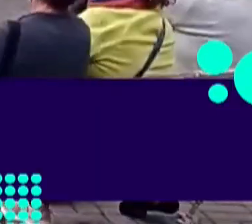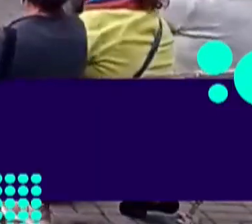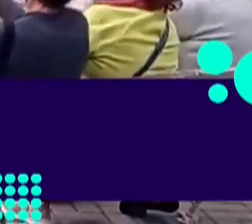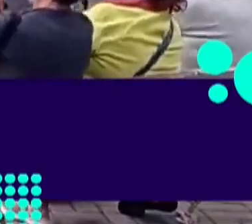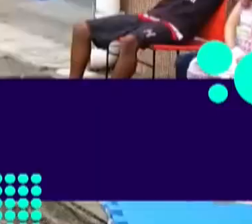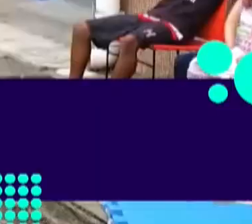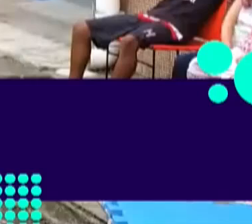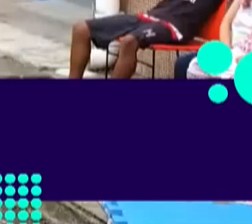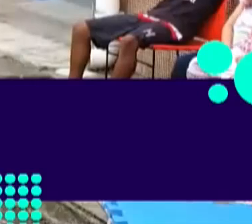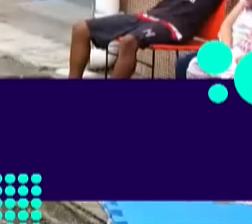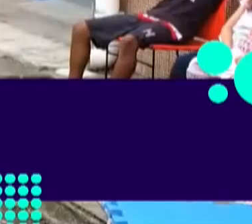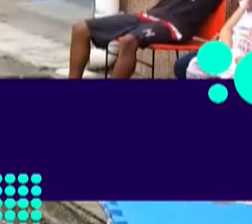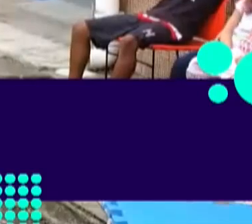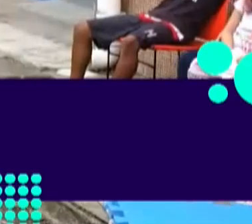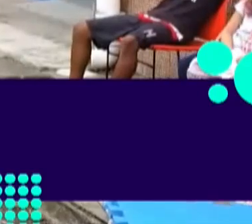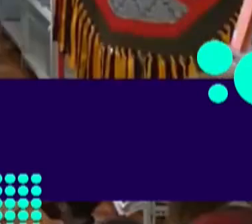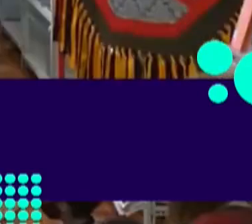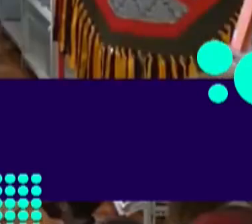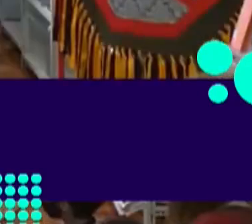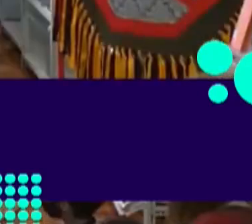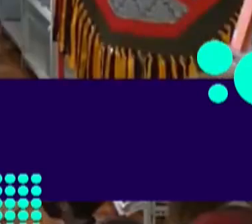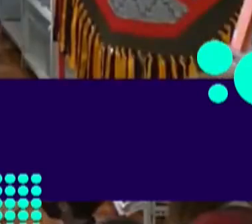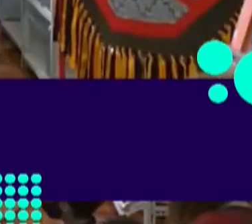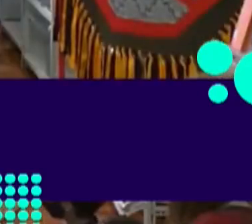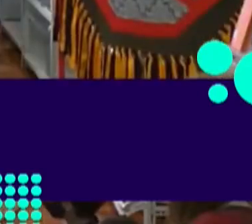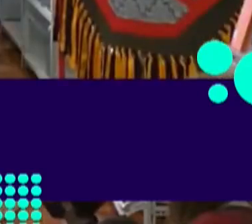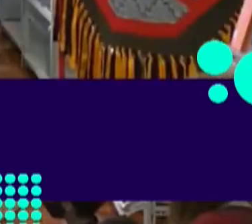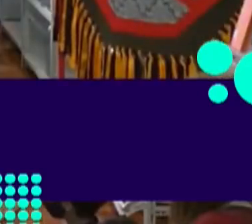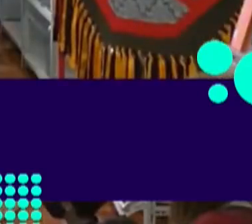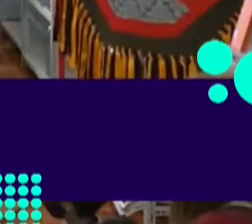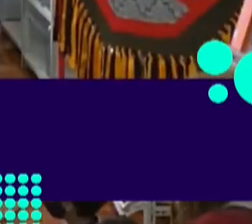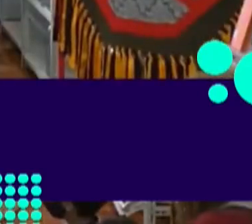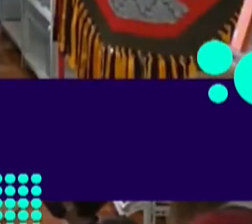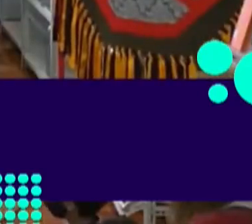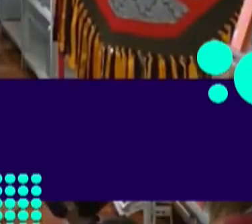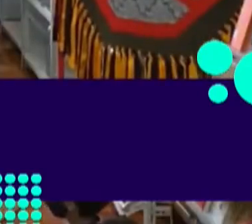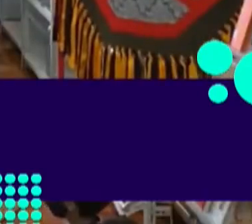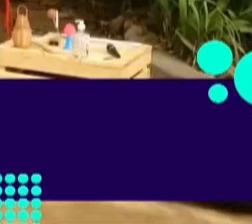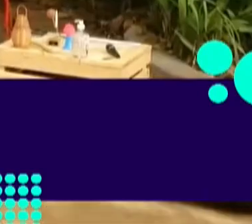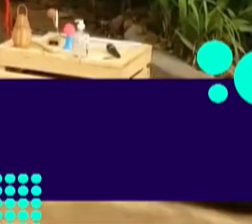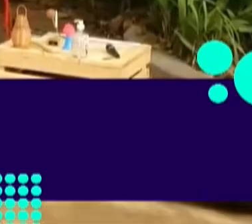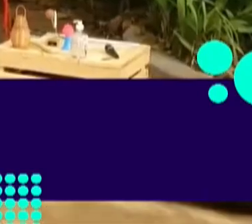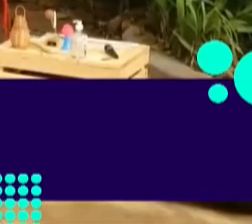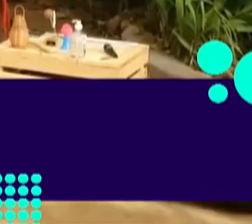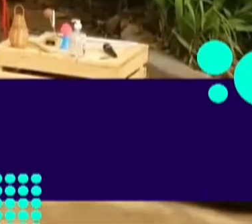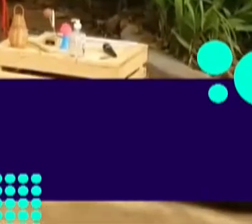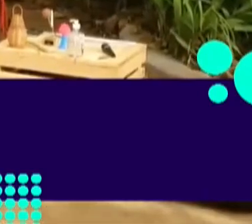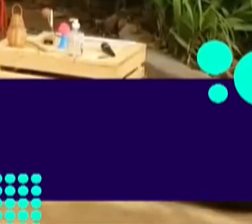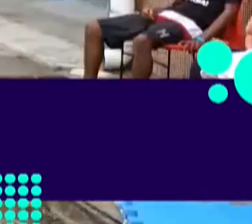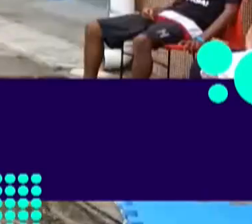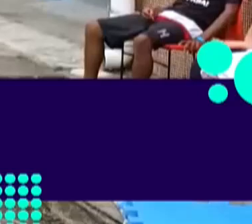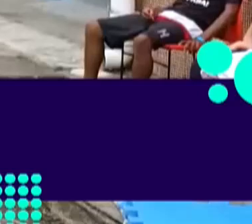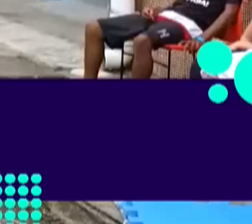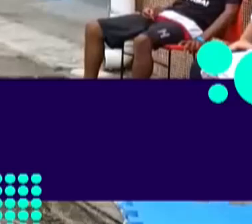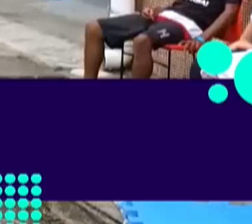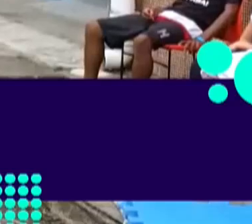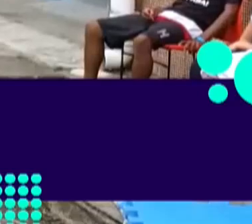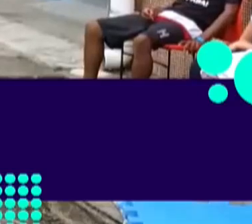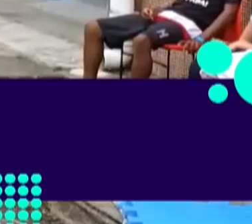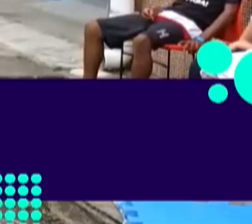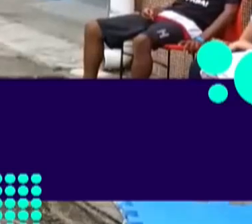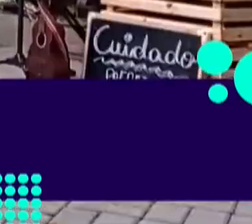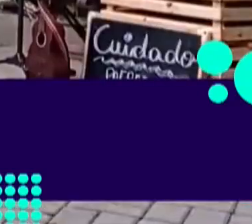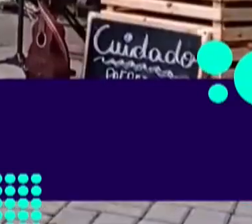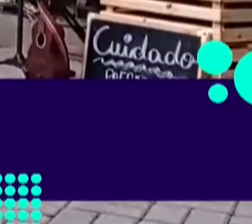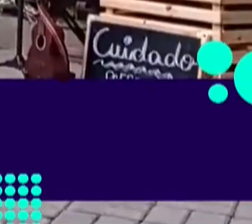a história de um rei que de roupa foi gostar, arrecadava impostos, gostava de